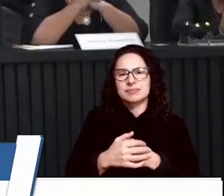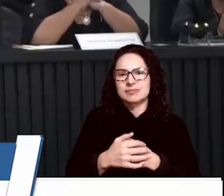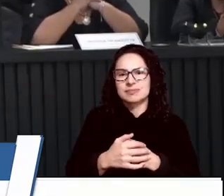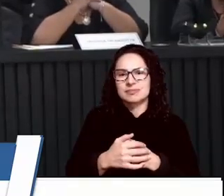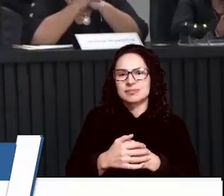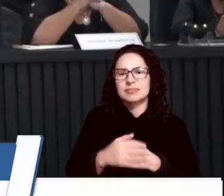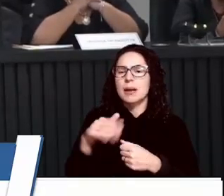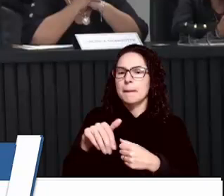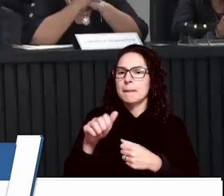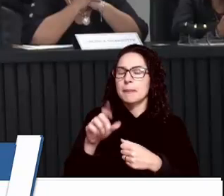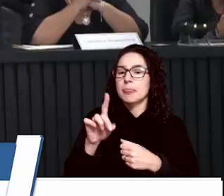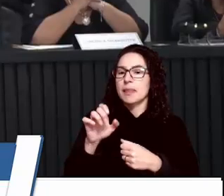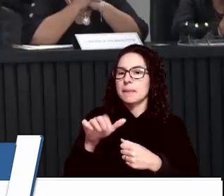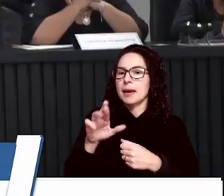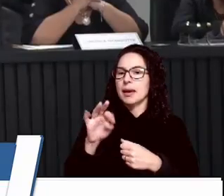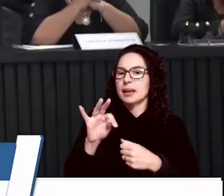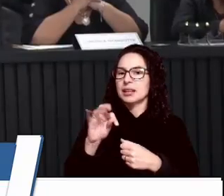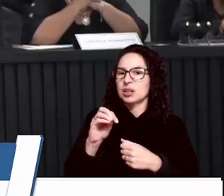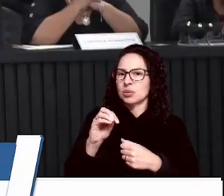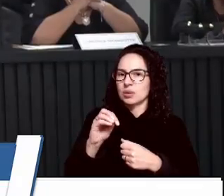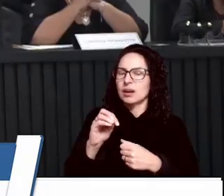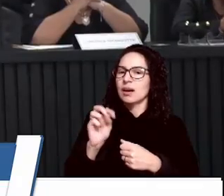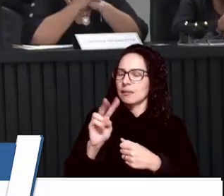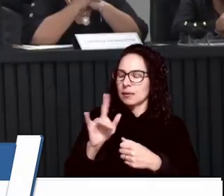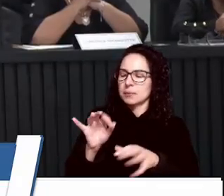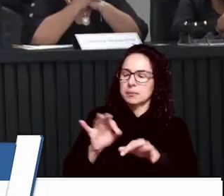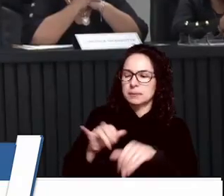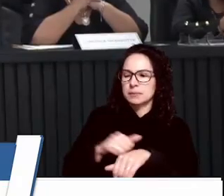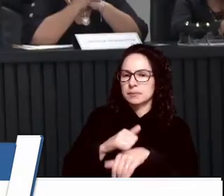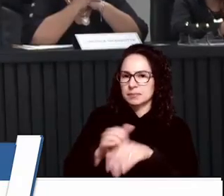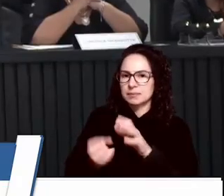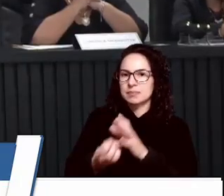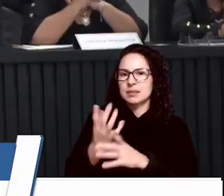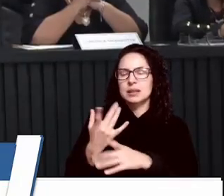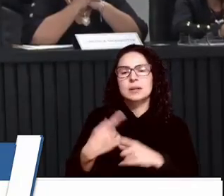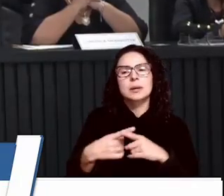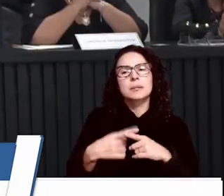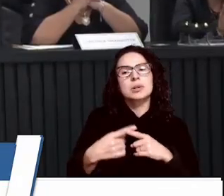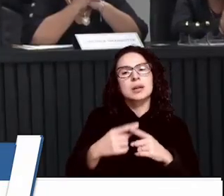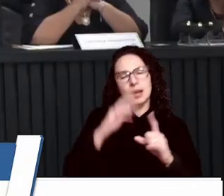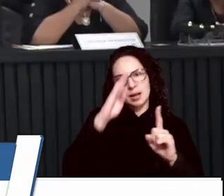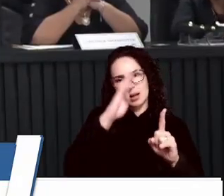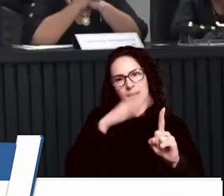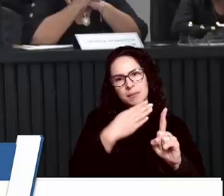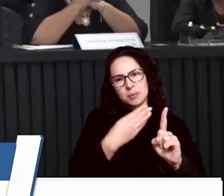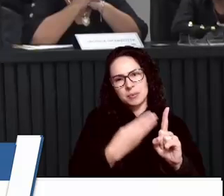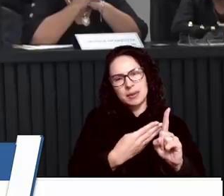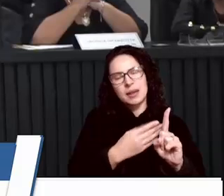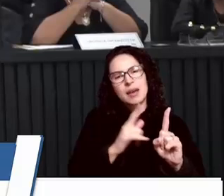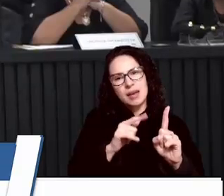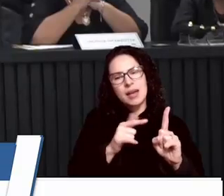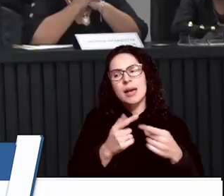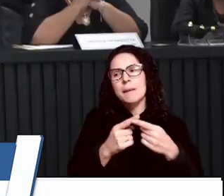É mérito. E nós vamos procurar criar. Porque, na realidade, a moção é. Só que atrás dessa